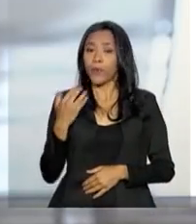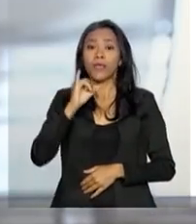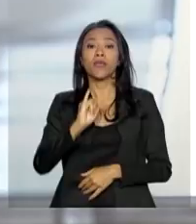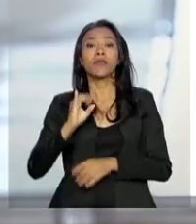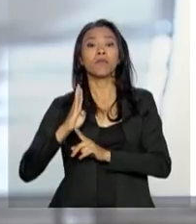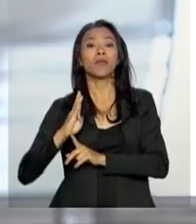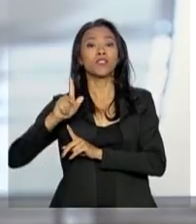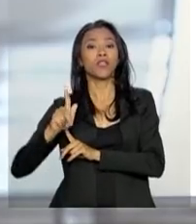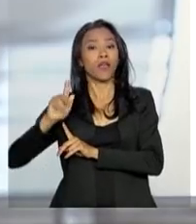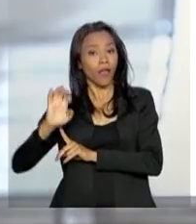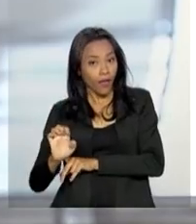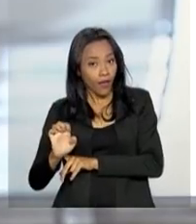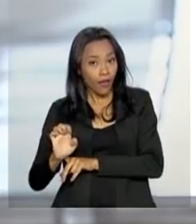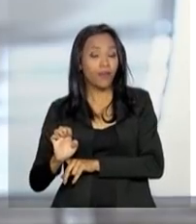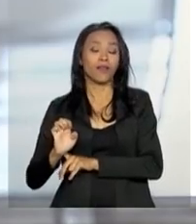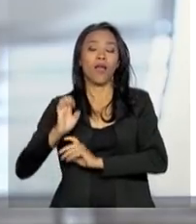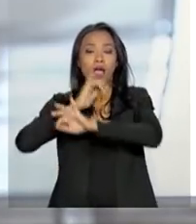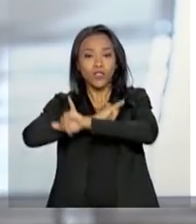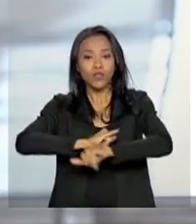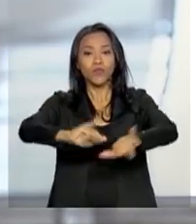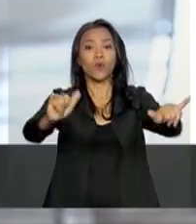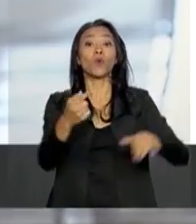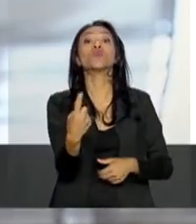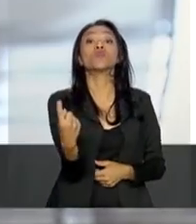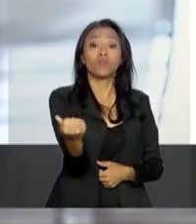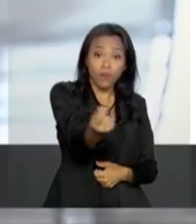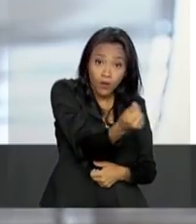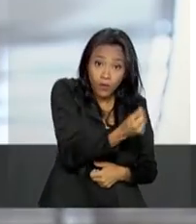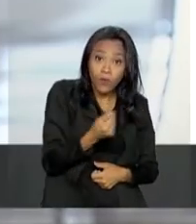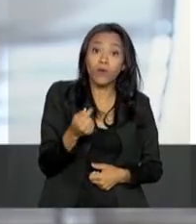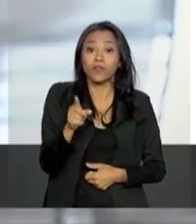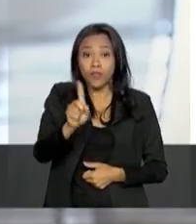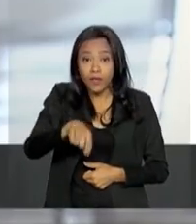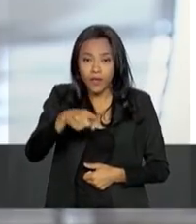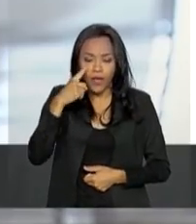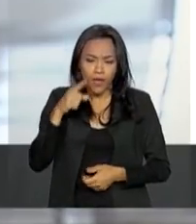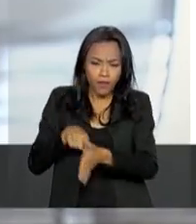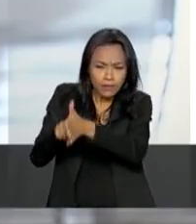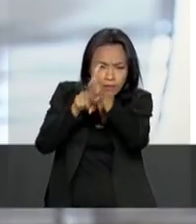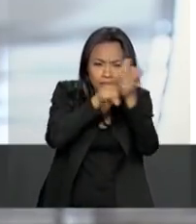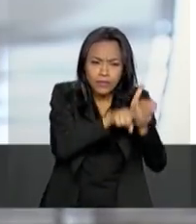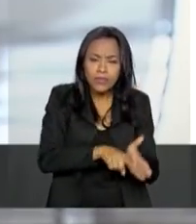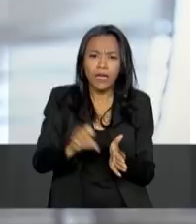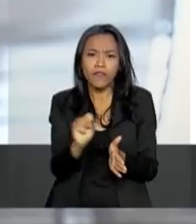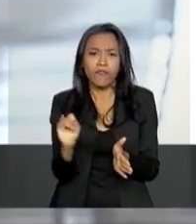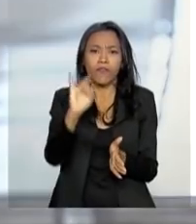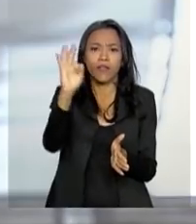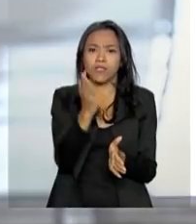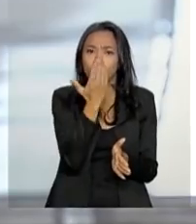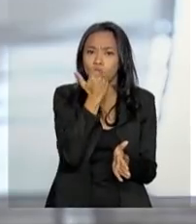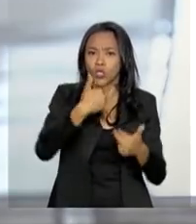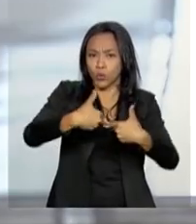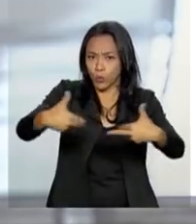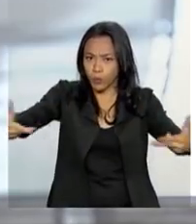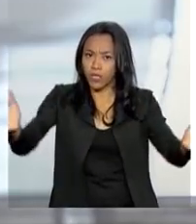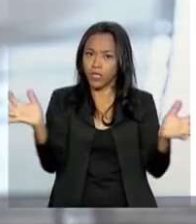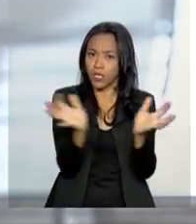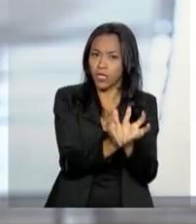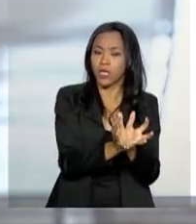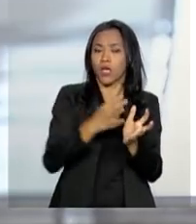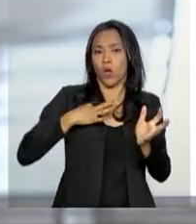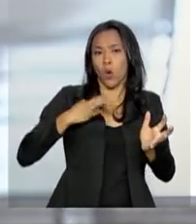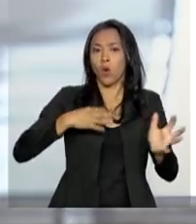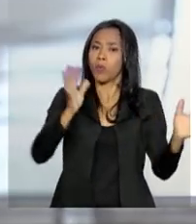índice nacional de preços ao consumidor amplo que mede por exemplo a inflação de alimentos vestuário e transportes o